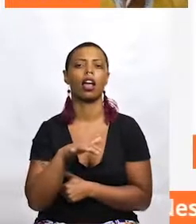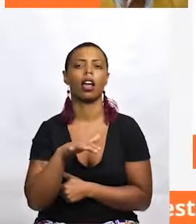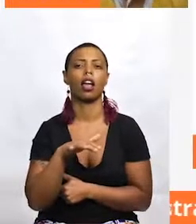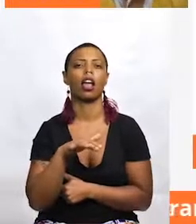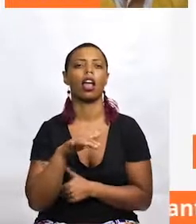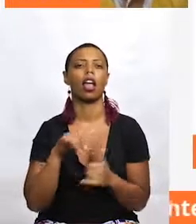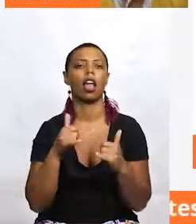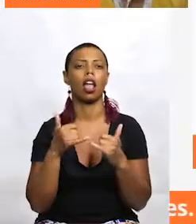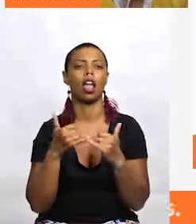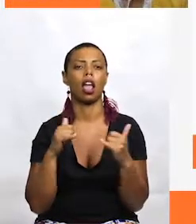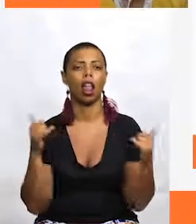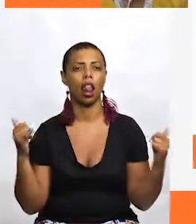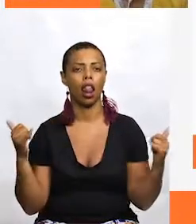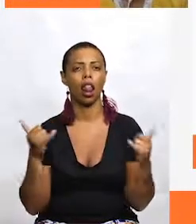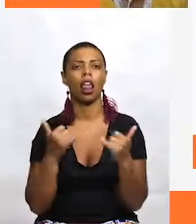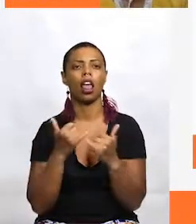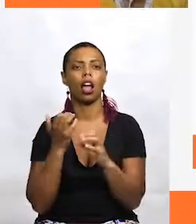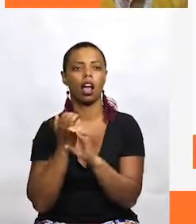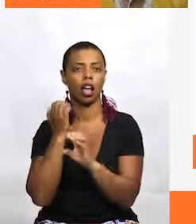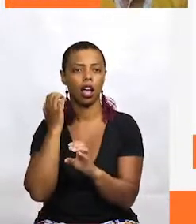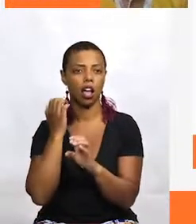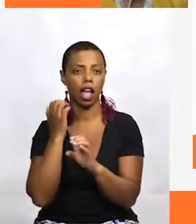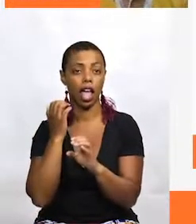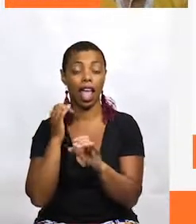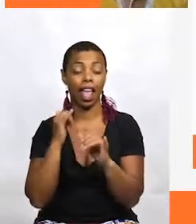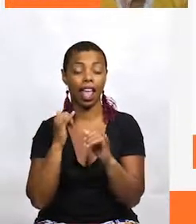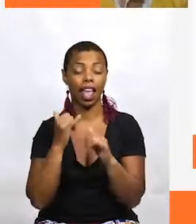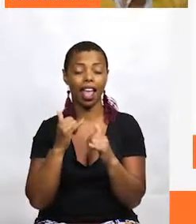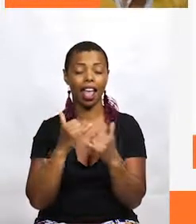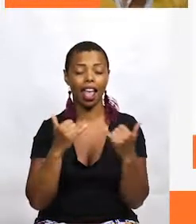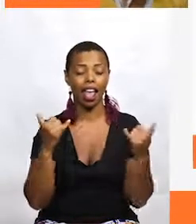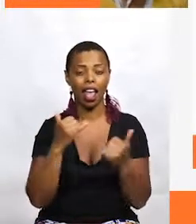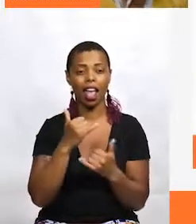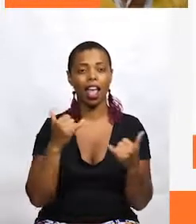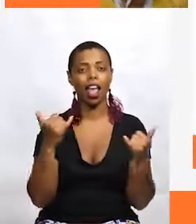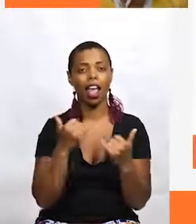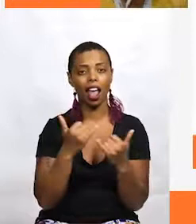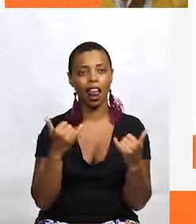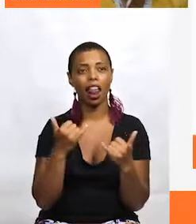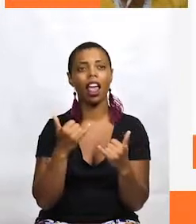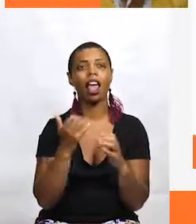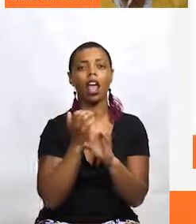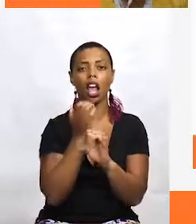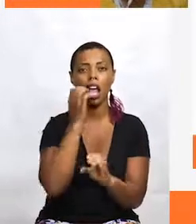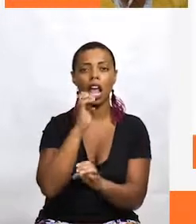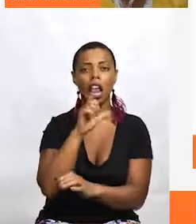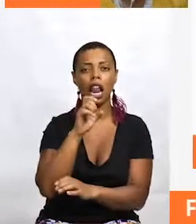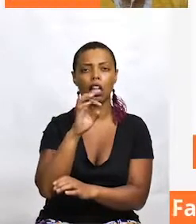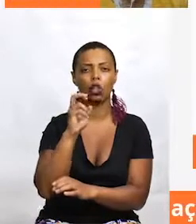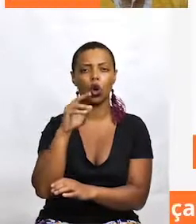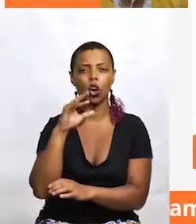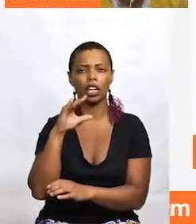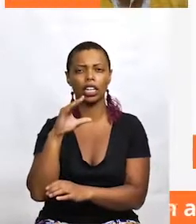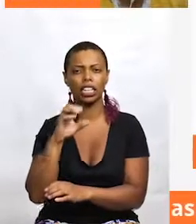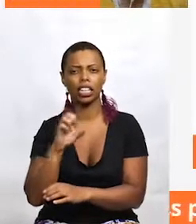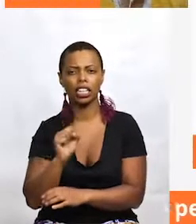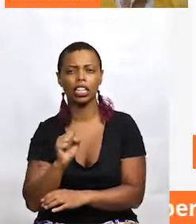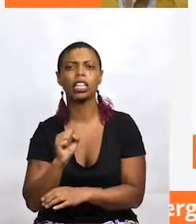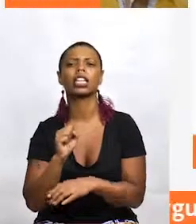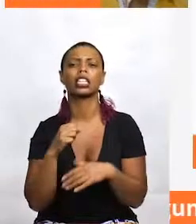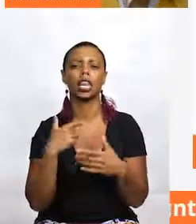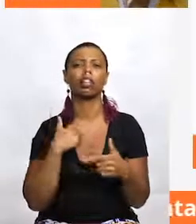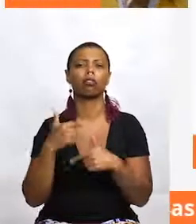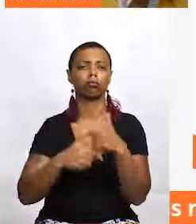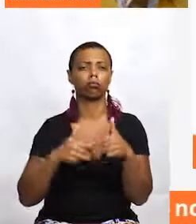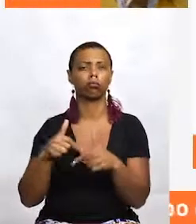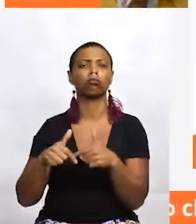Electrical Engineering Electronics, na Universidade de Manchester, e me tornei doutora Física da Matéria Condensada,